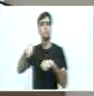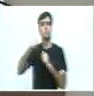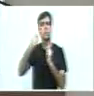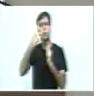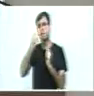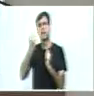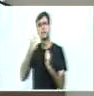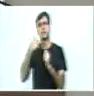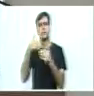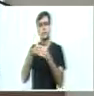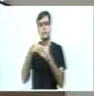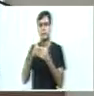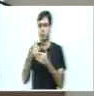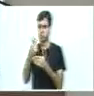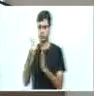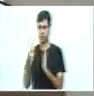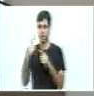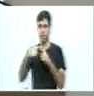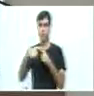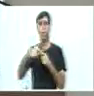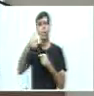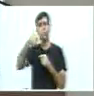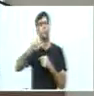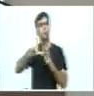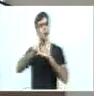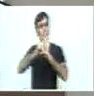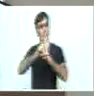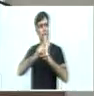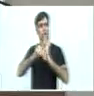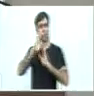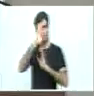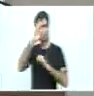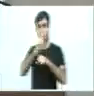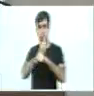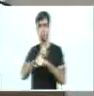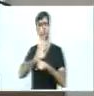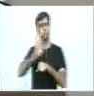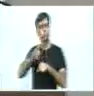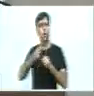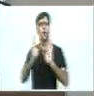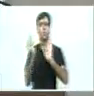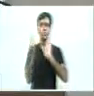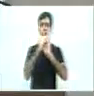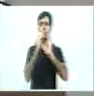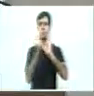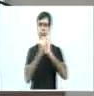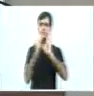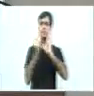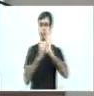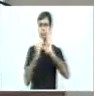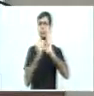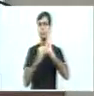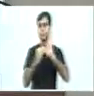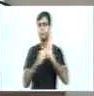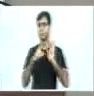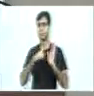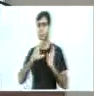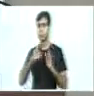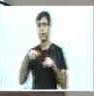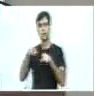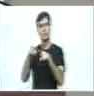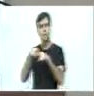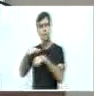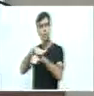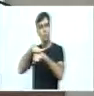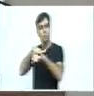encontrar resistência, primeiro porque já várias leis orgânicas já vêm colocando esse tipo de redação. Em conversa com a